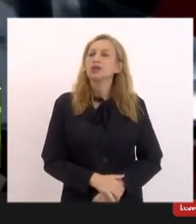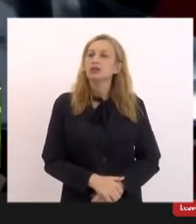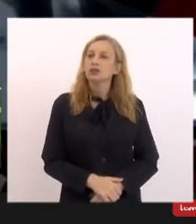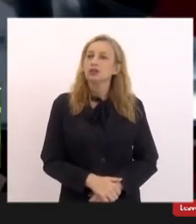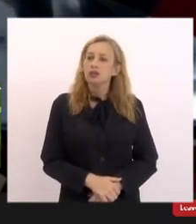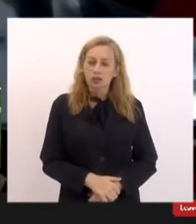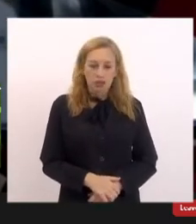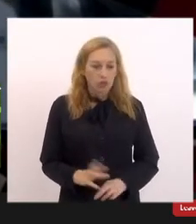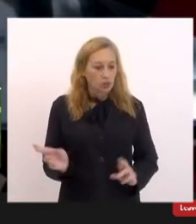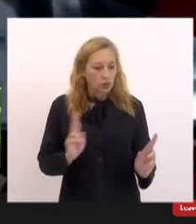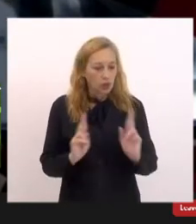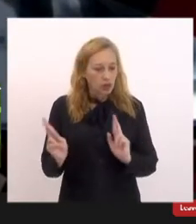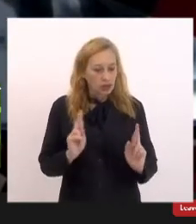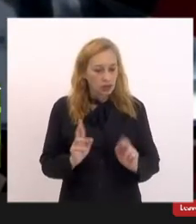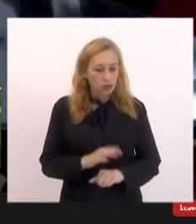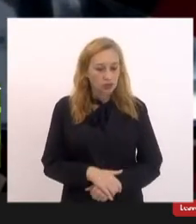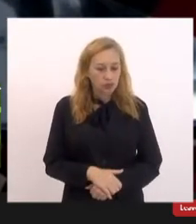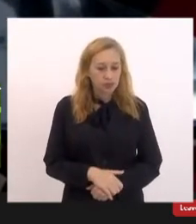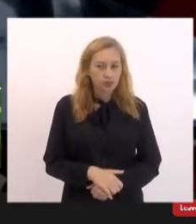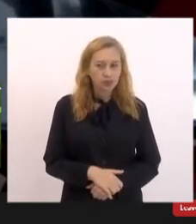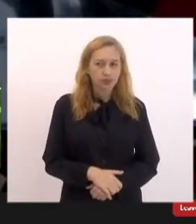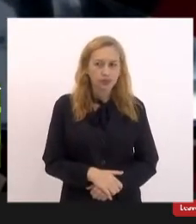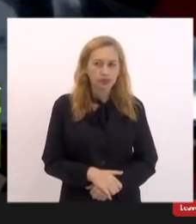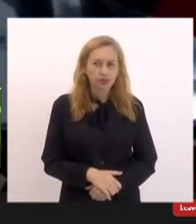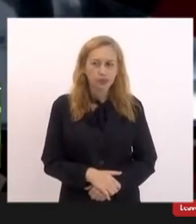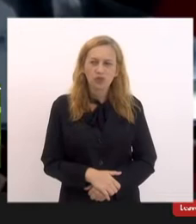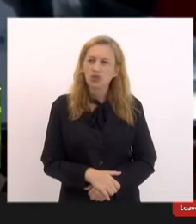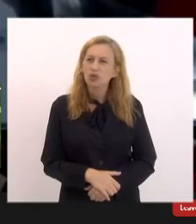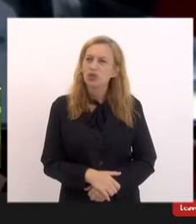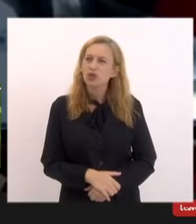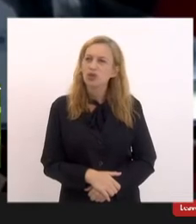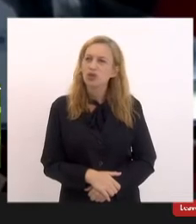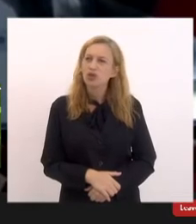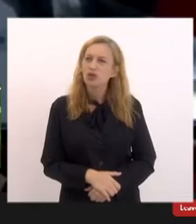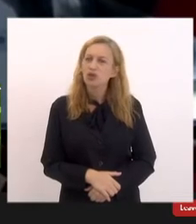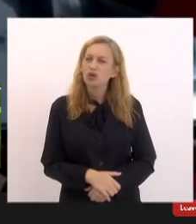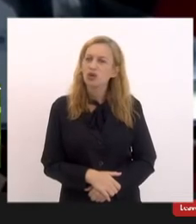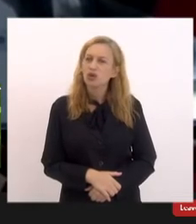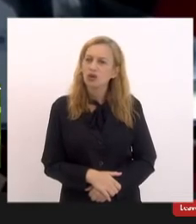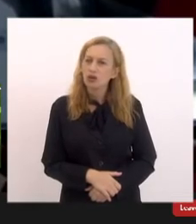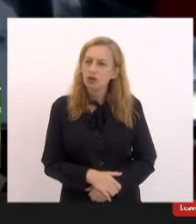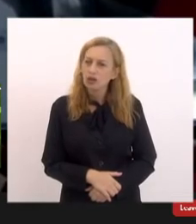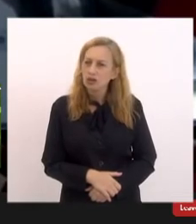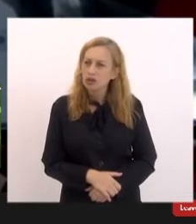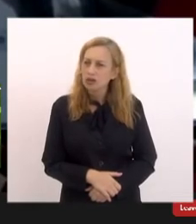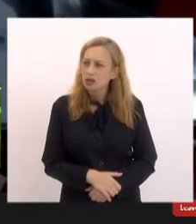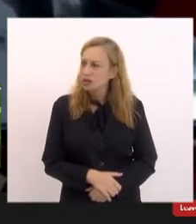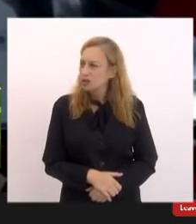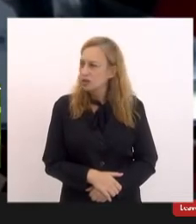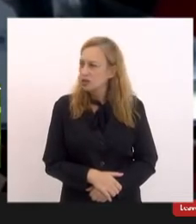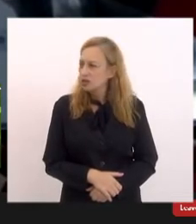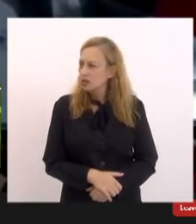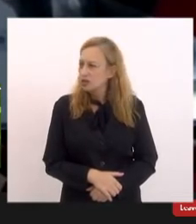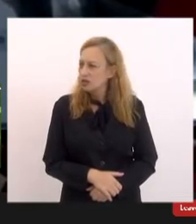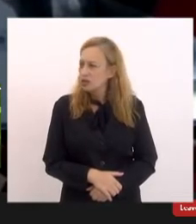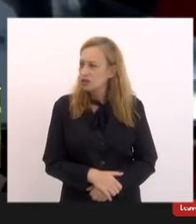E com relação às turmas lotadas, foi outro item que nós adotamos aqui.